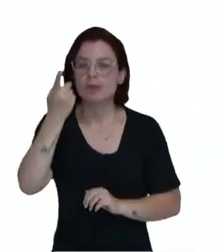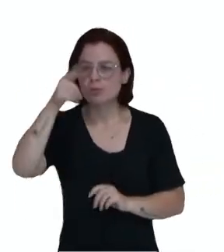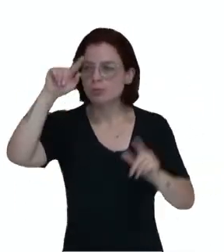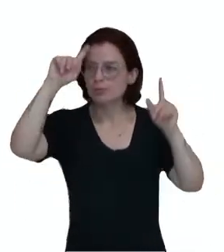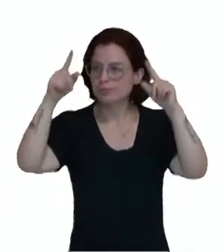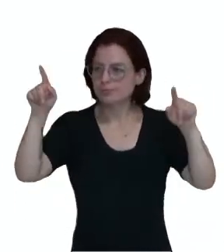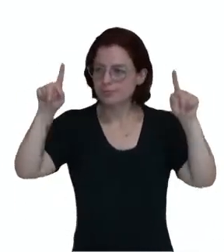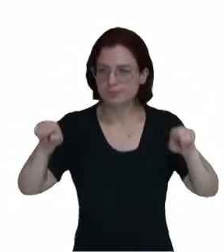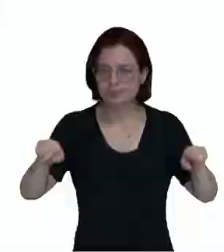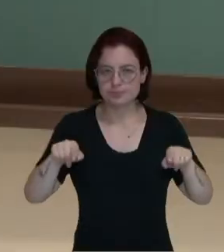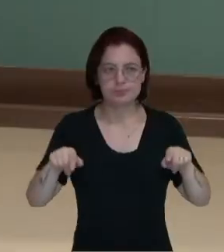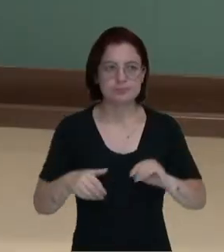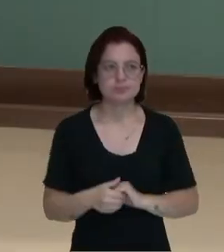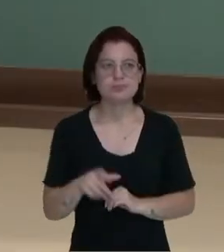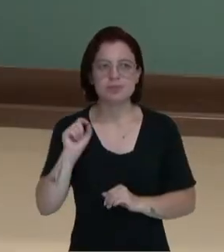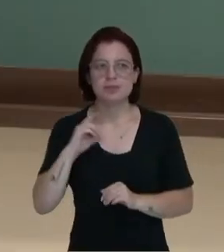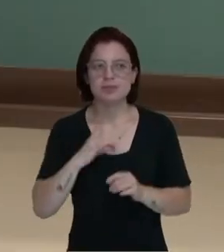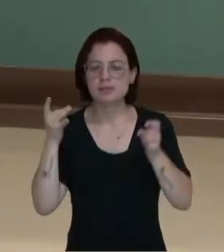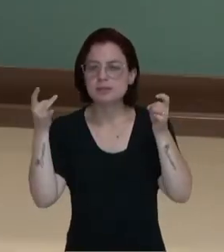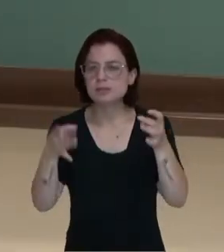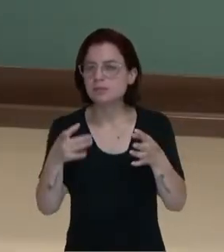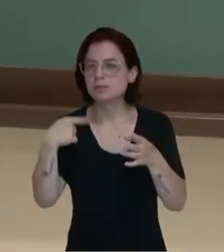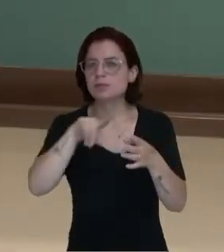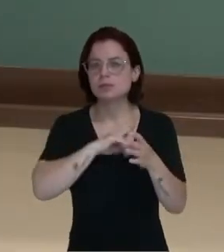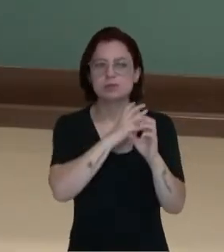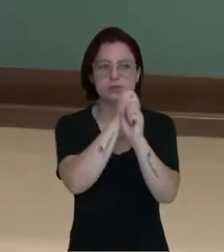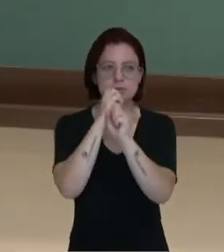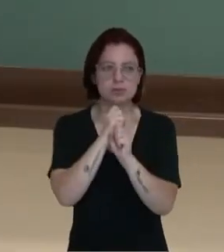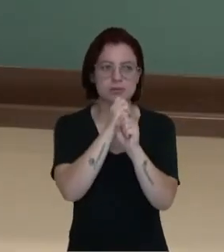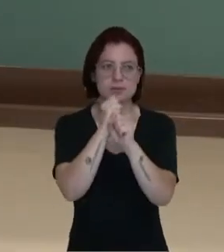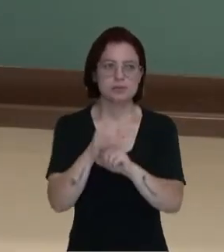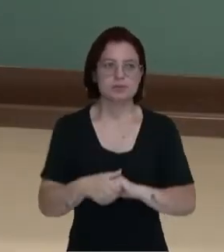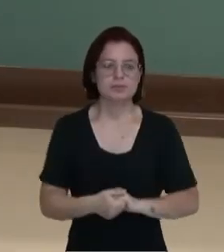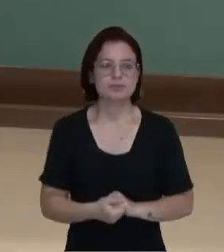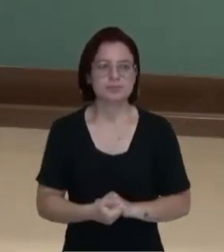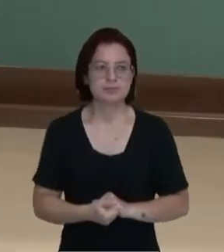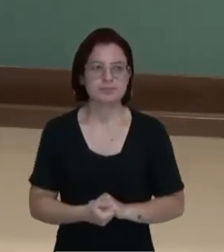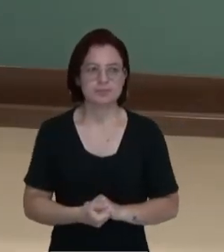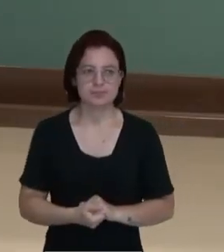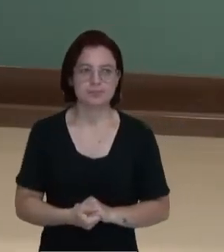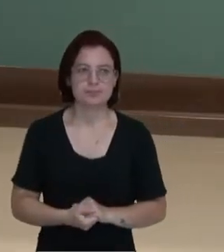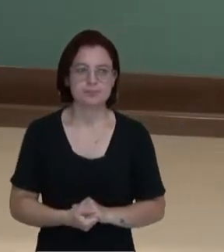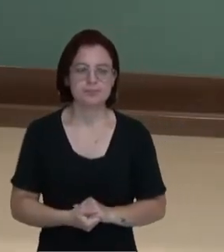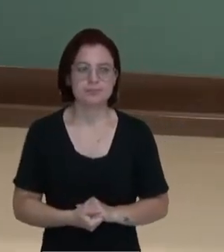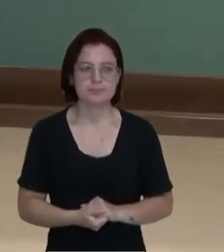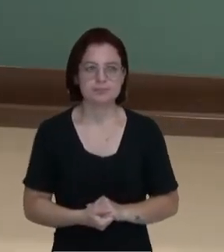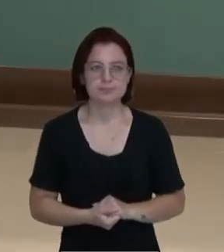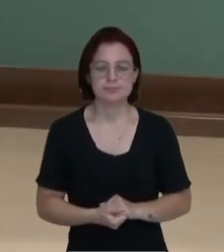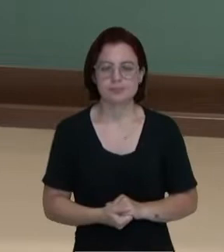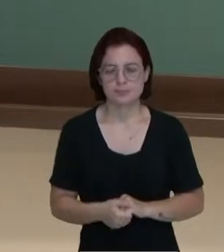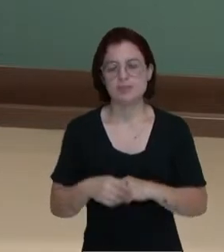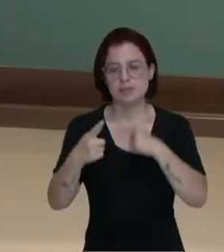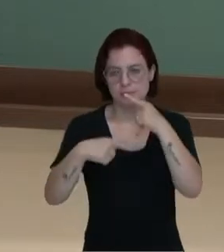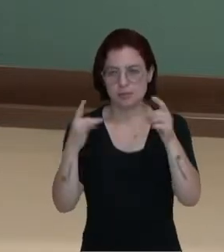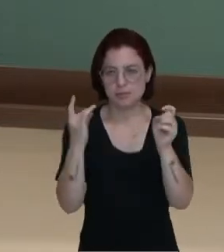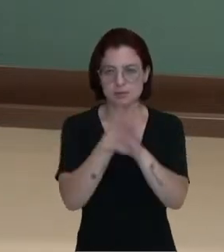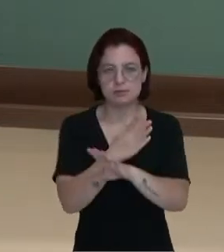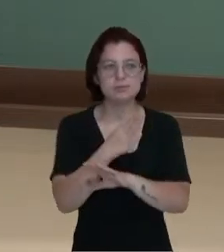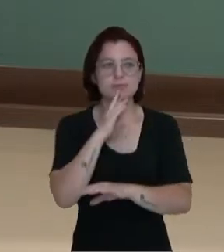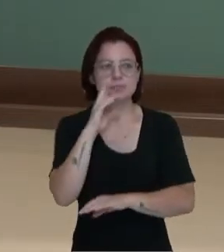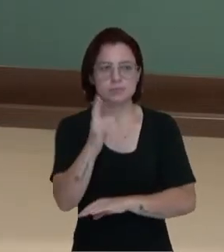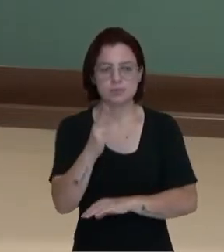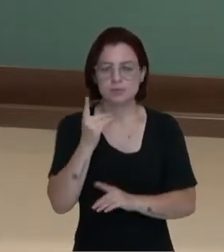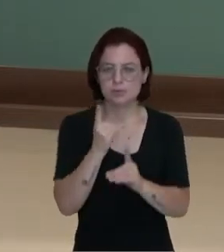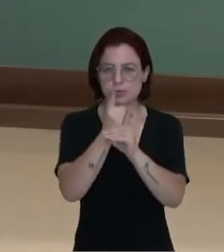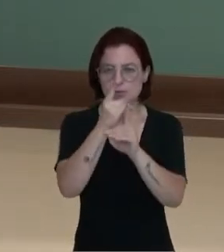último, só vai sobrar o cálculos para serem feitos dentro das chaves. A gente termina de resolver